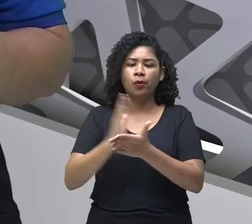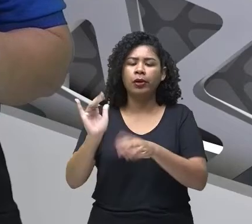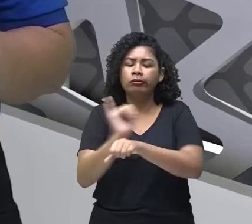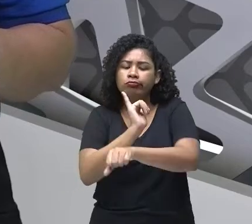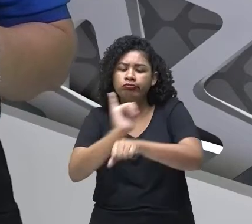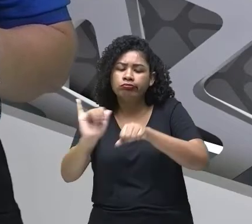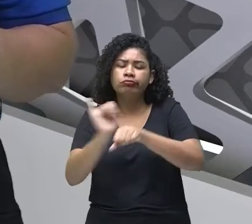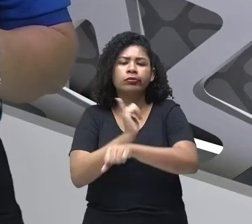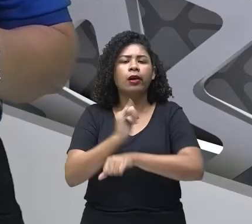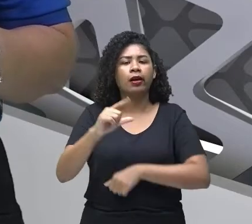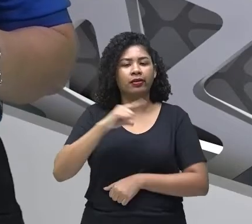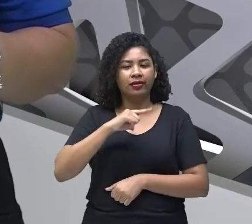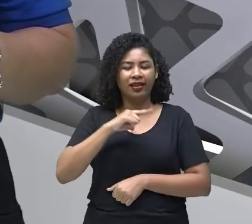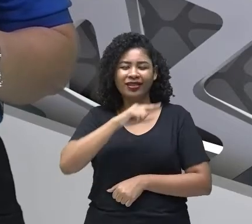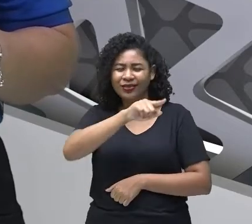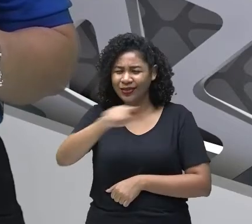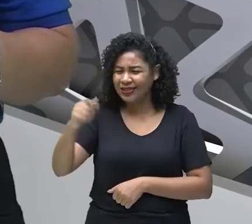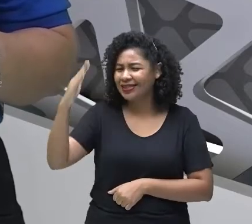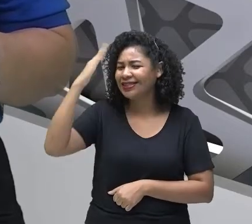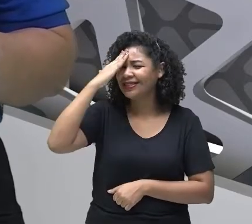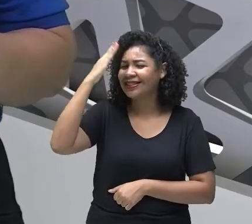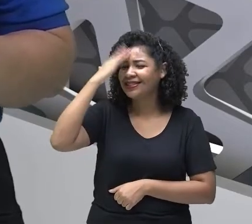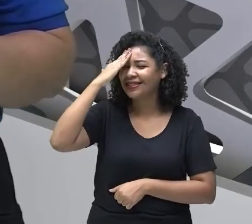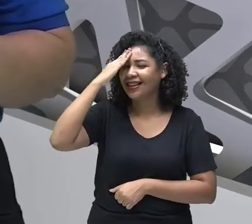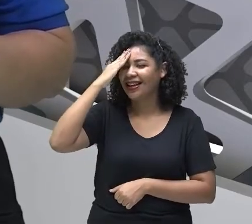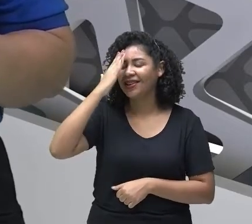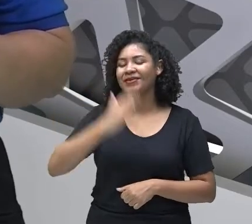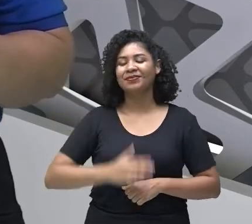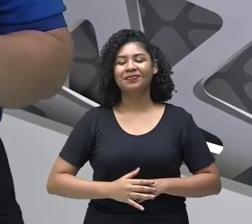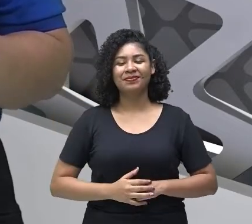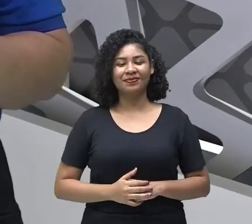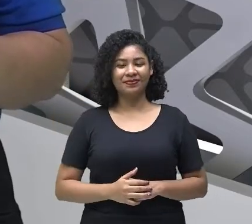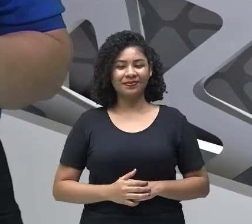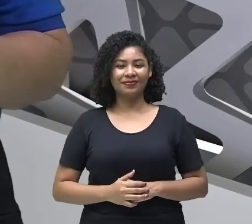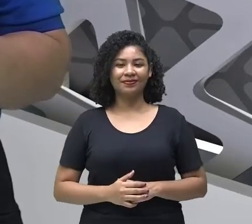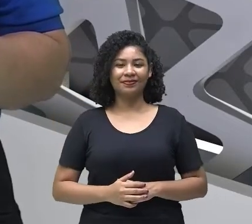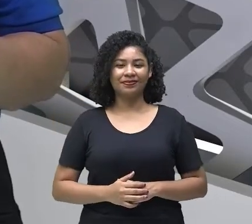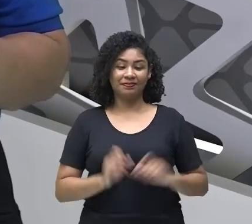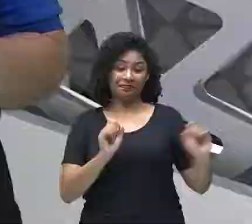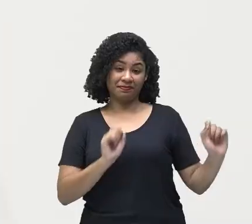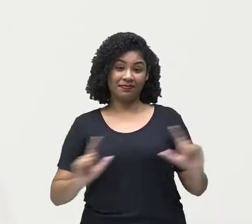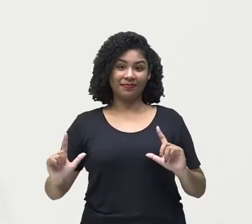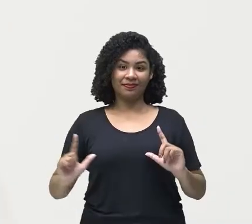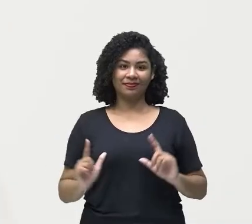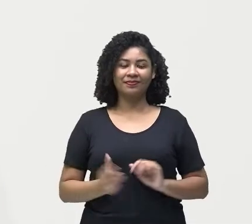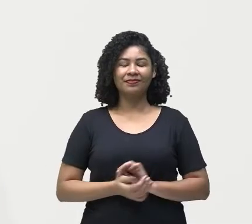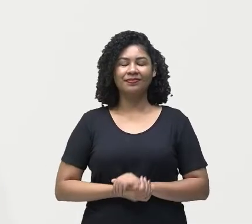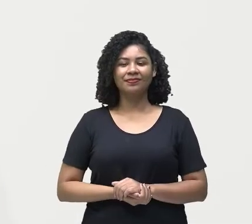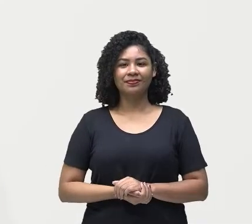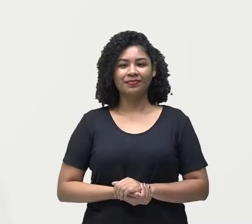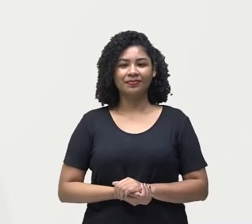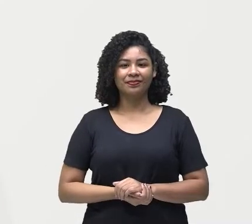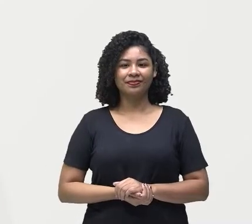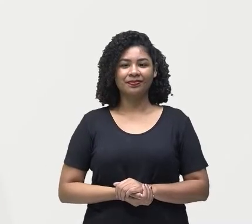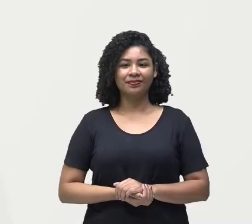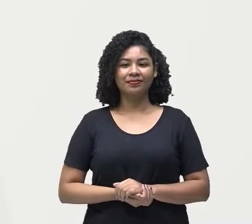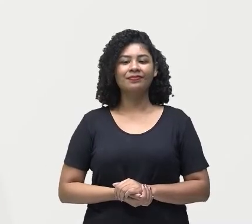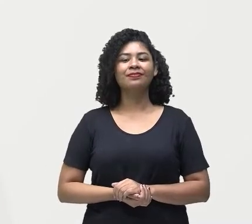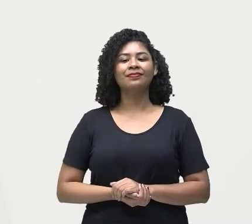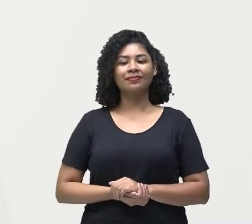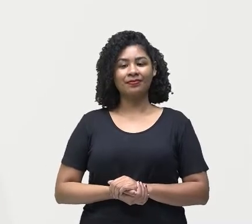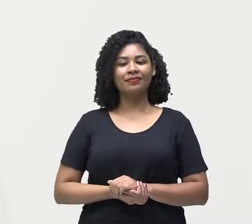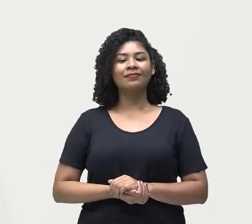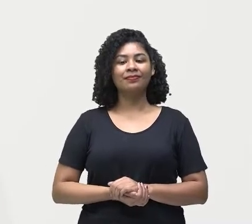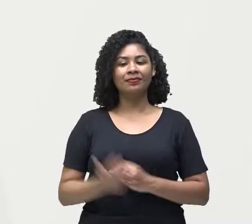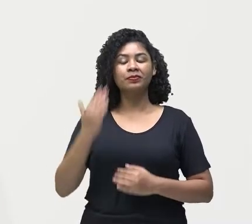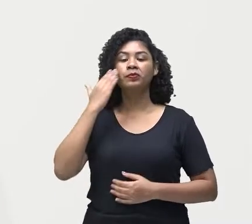adotadas e vocês já sabem disso. Olhem só na nossa próxima cartela. O que